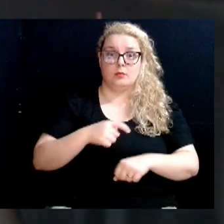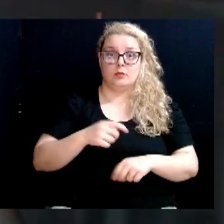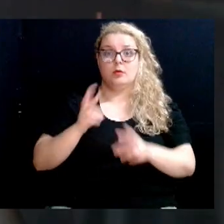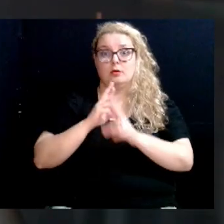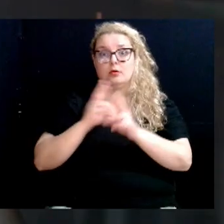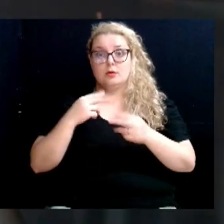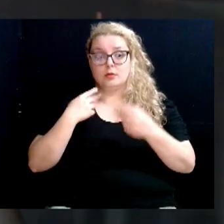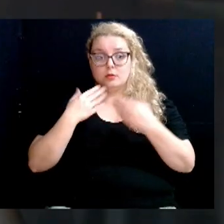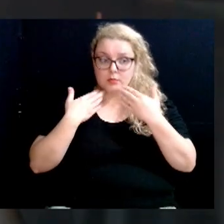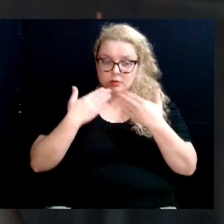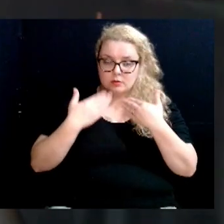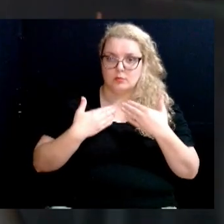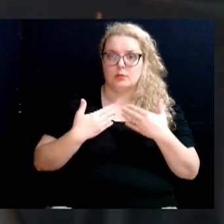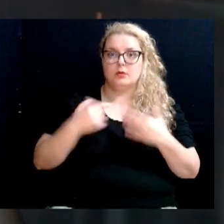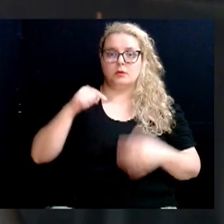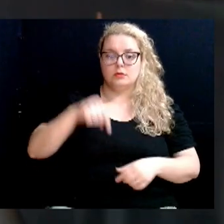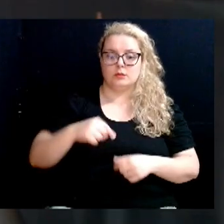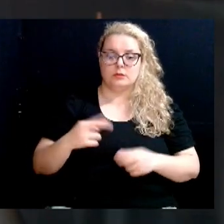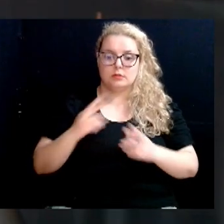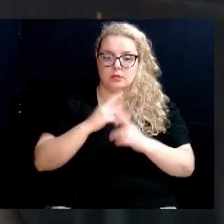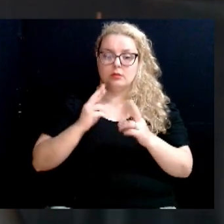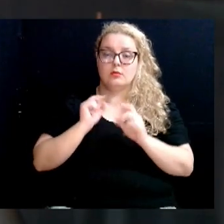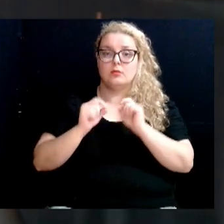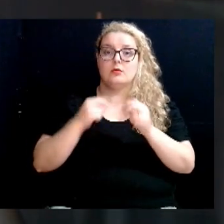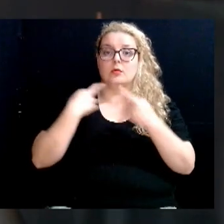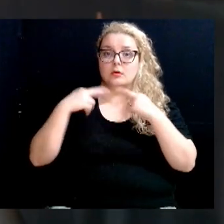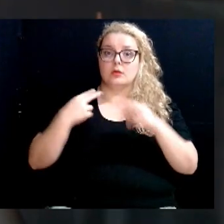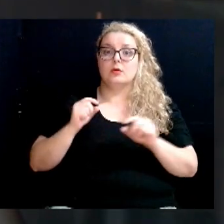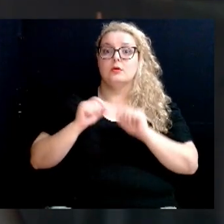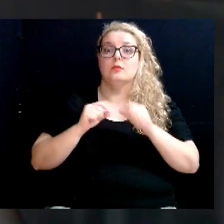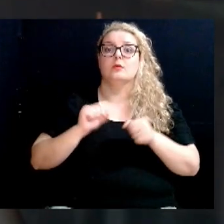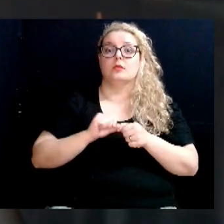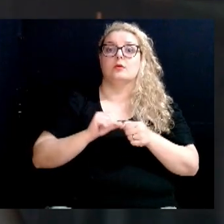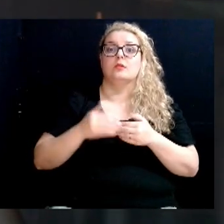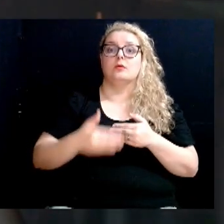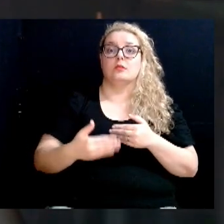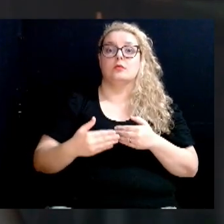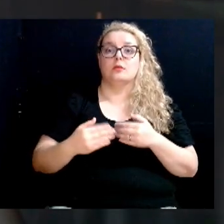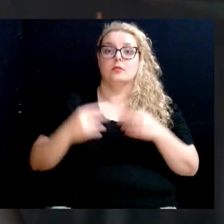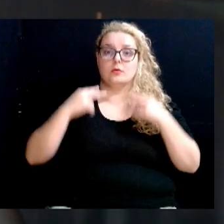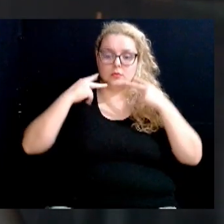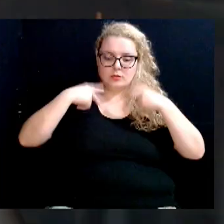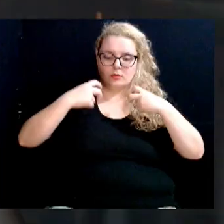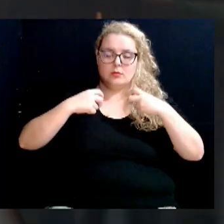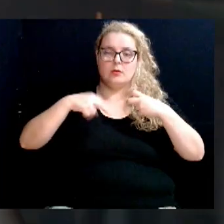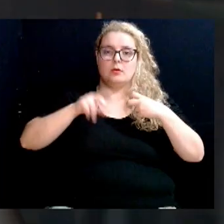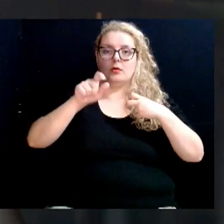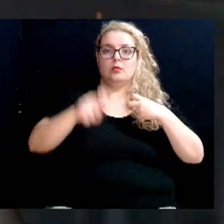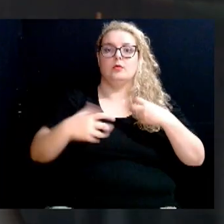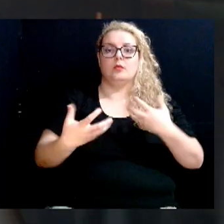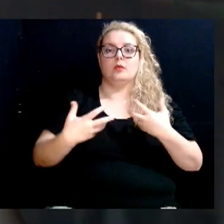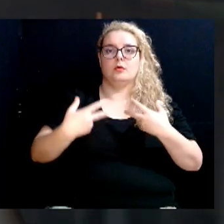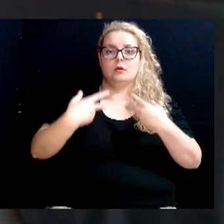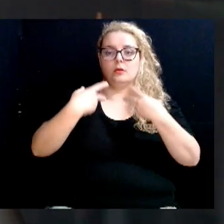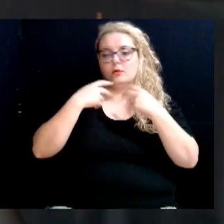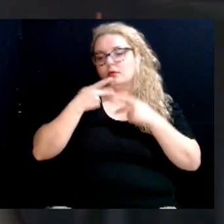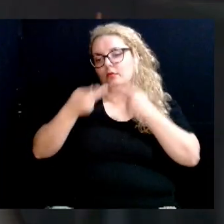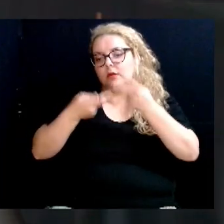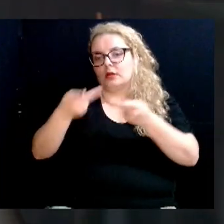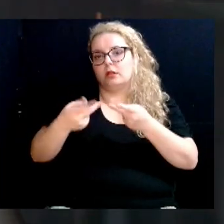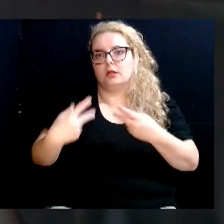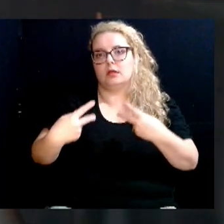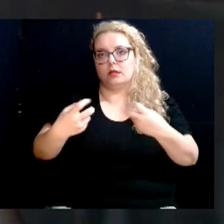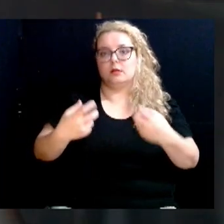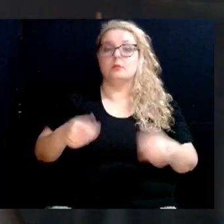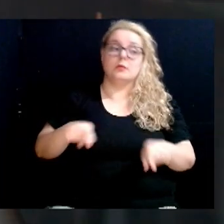E o que eu faço a partir disso? Eu tô me ouvindo ou eu tô querendo que o outro me ouça? porque tem essa também. Né?